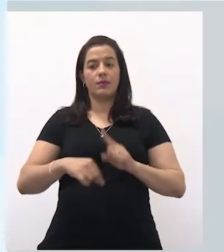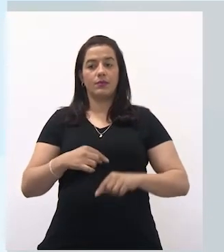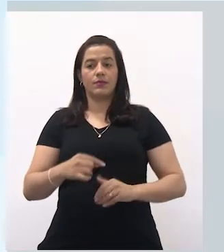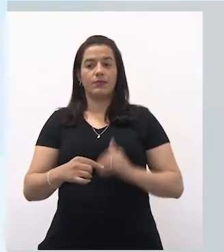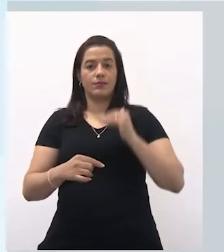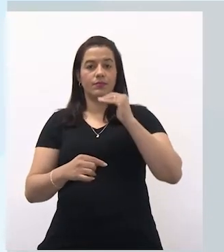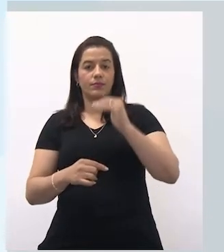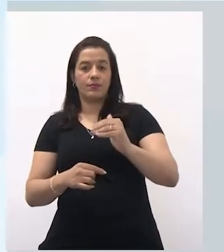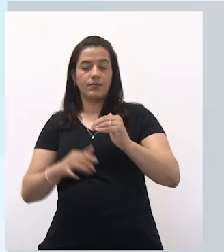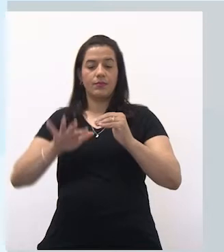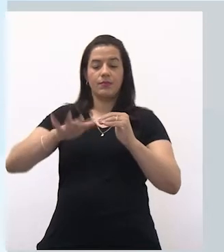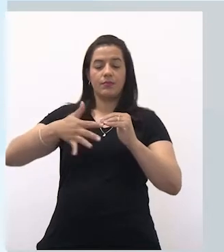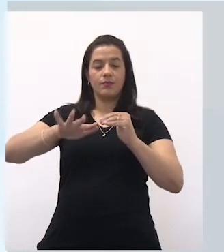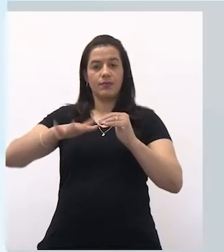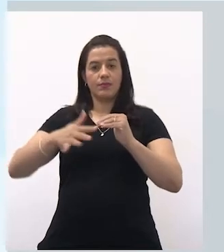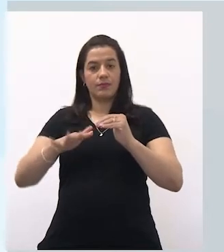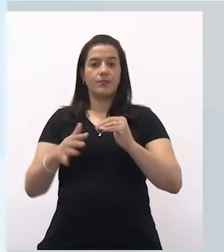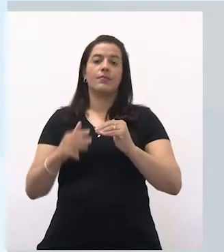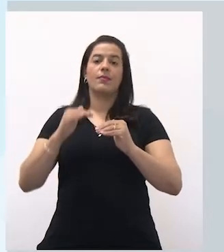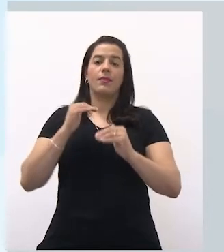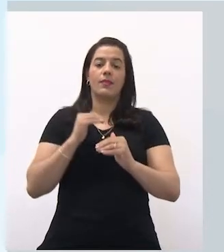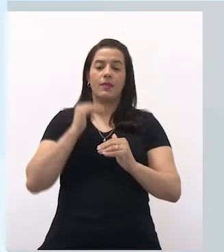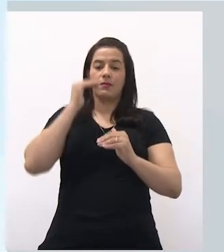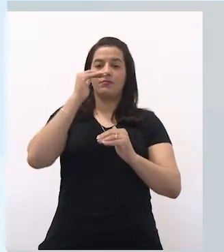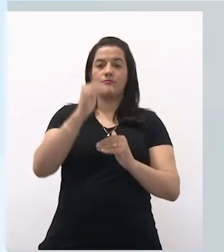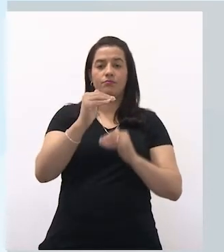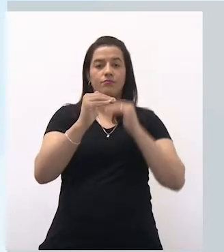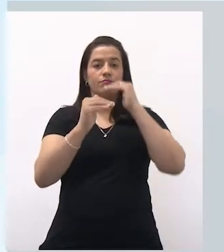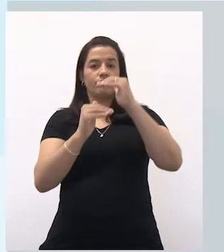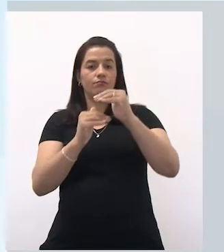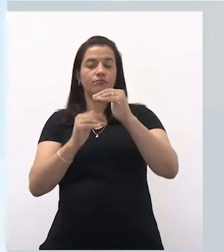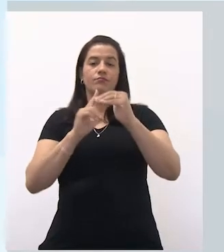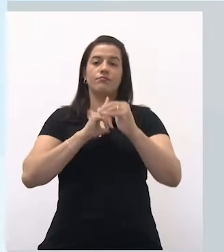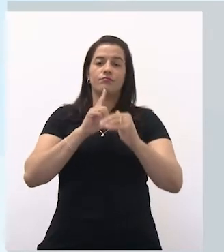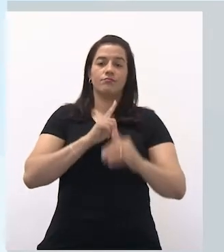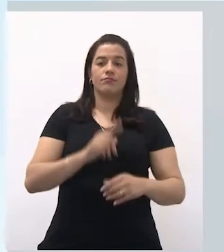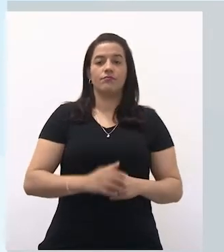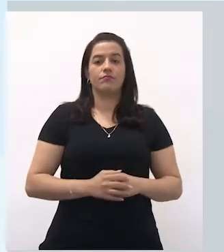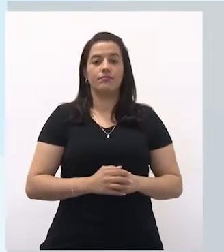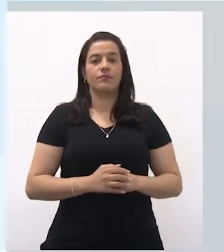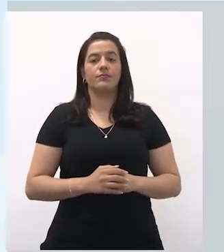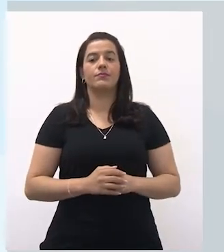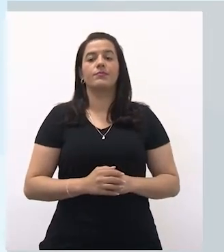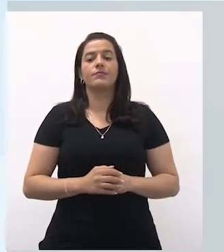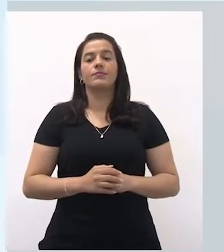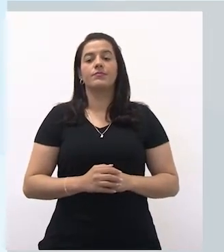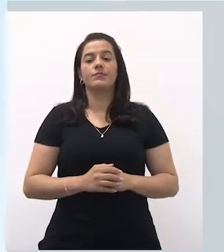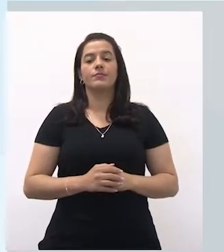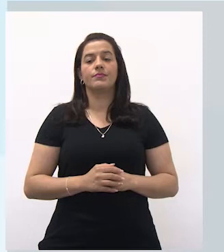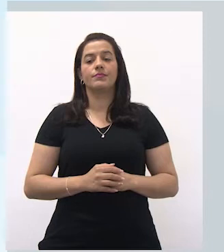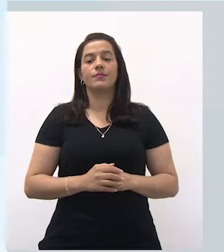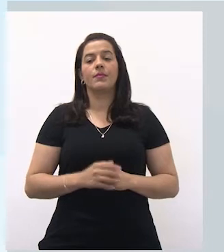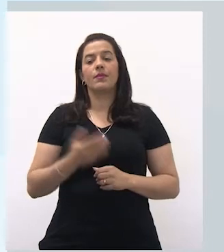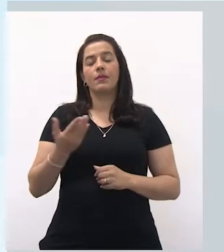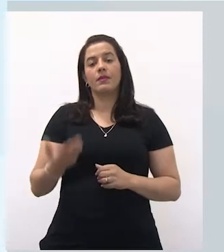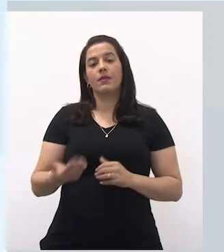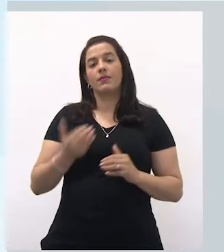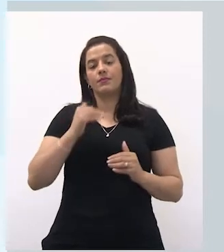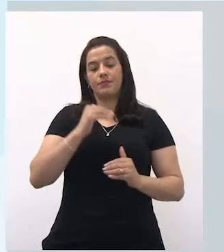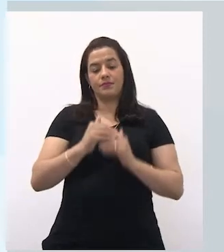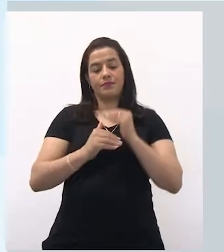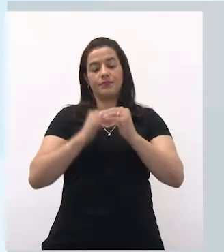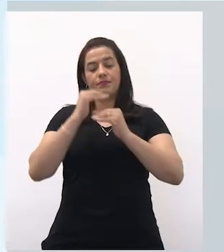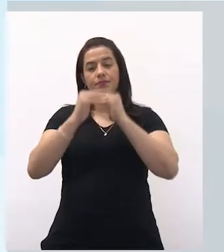ou mediano e até chegar no nível avançado. Então, para isso, na escala de proficiência,